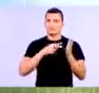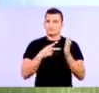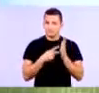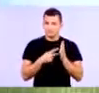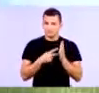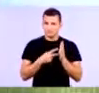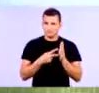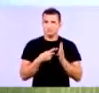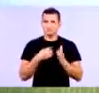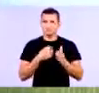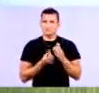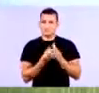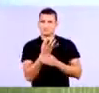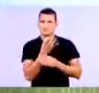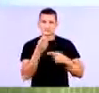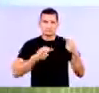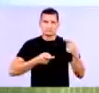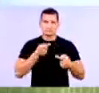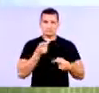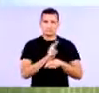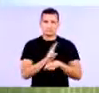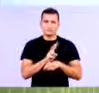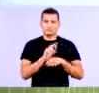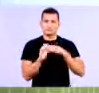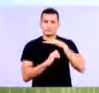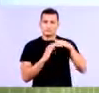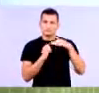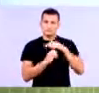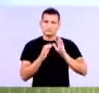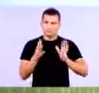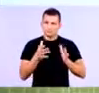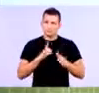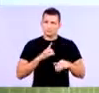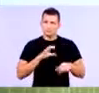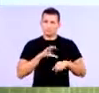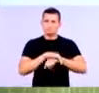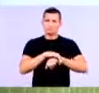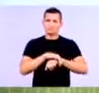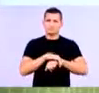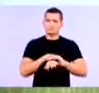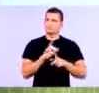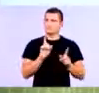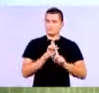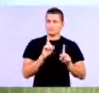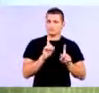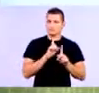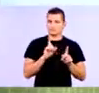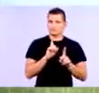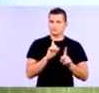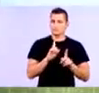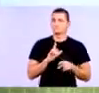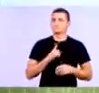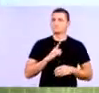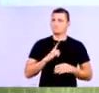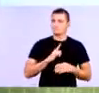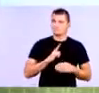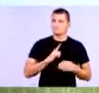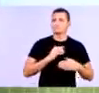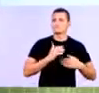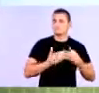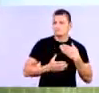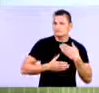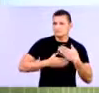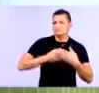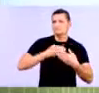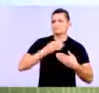que criei a política de segurança na minha empresa, já estou segura? Não é assim que funciona, não. Tem um longo